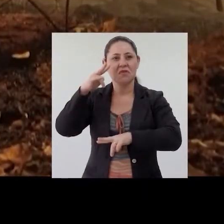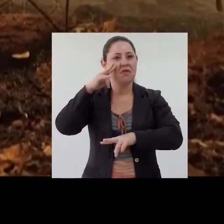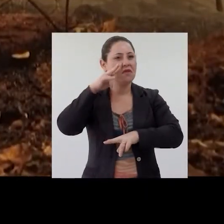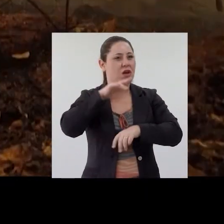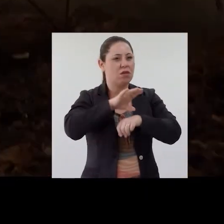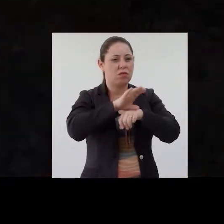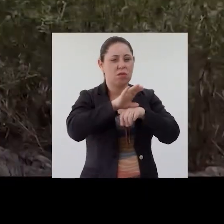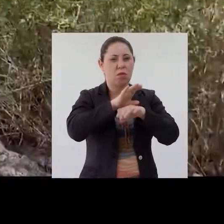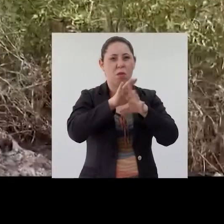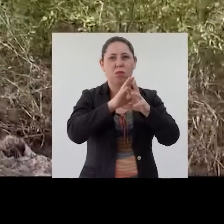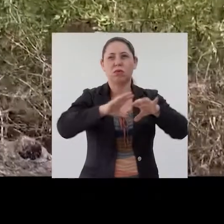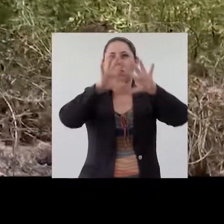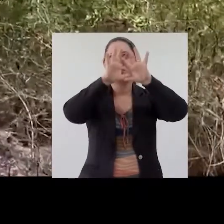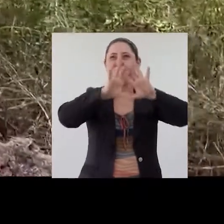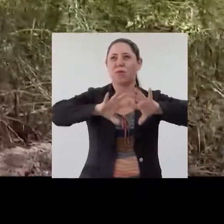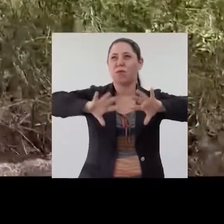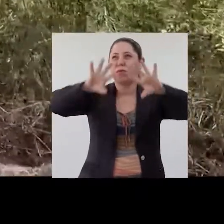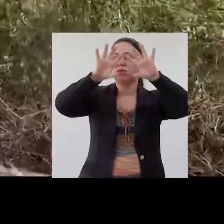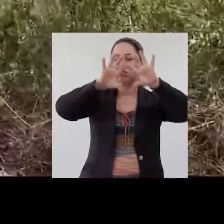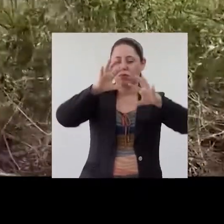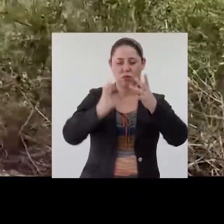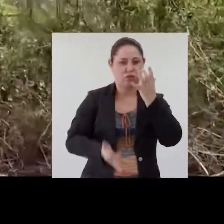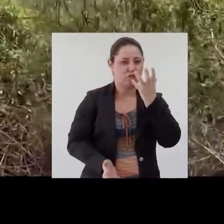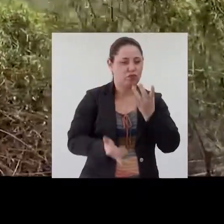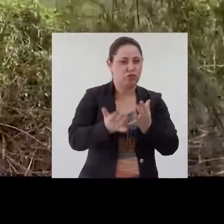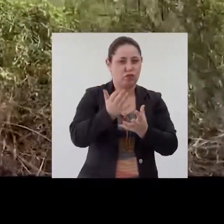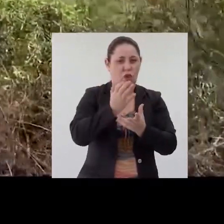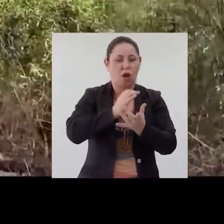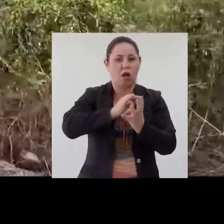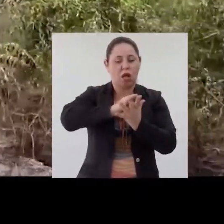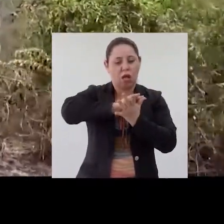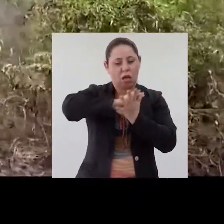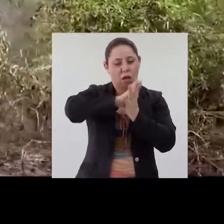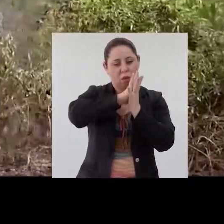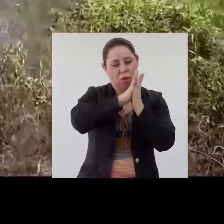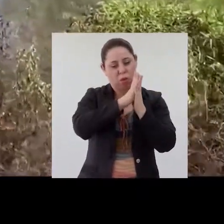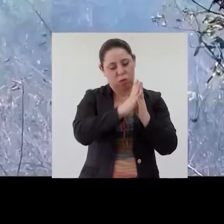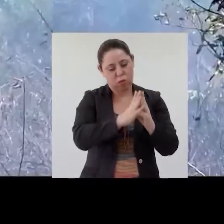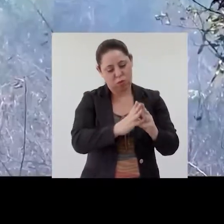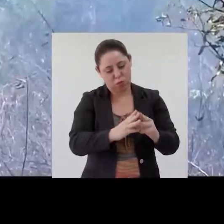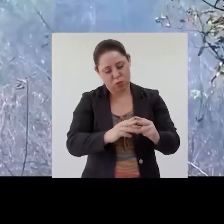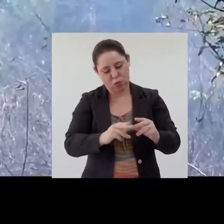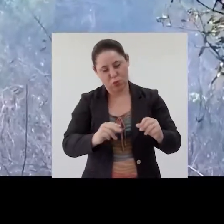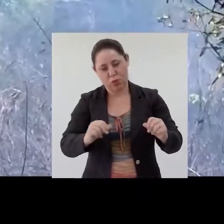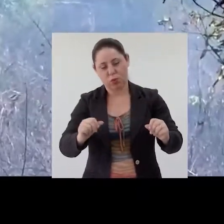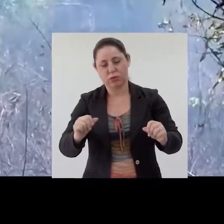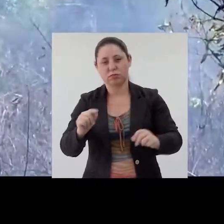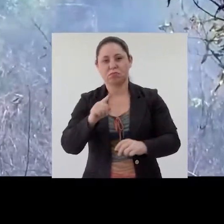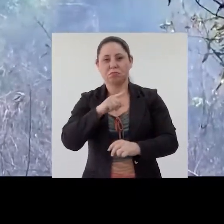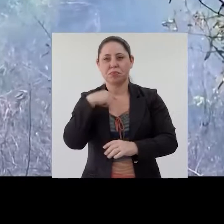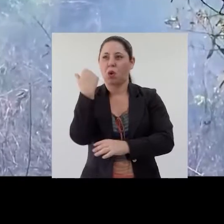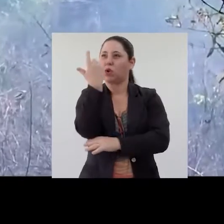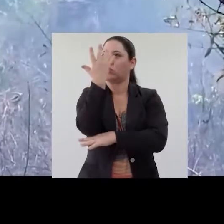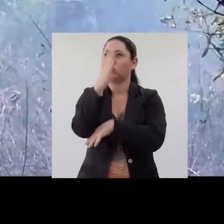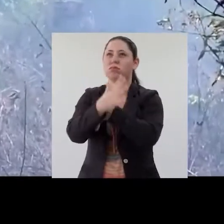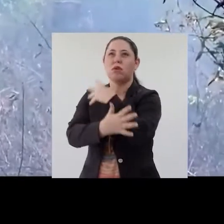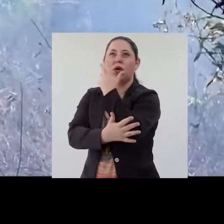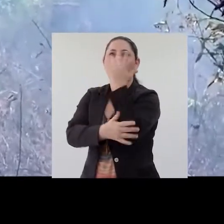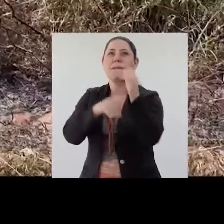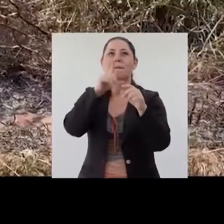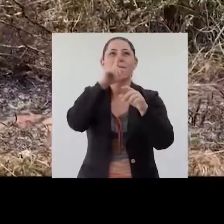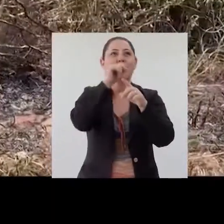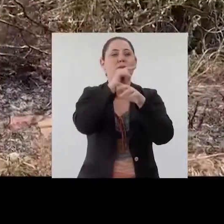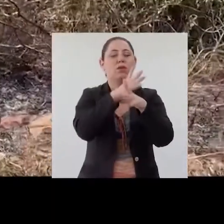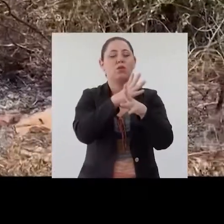olhe, se vê cinzas, fumaça, fogo e um rastro de destruição e morte num dos maiores biomas